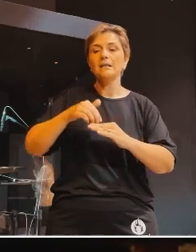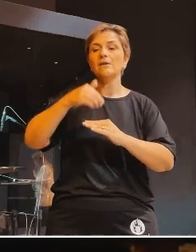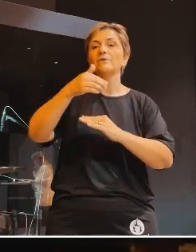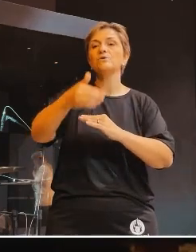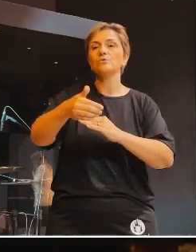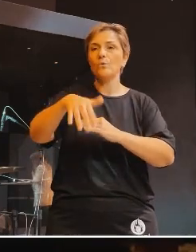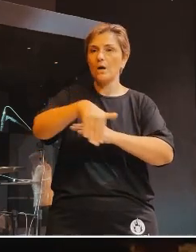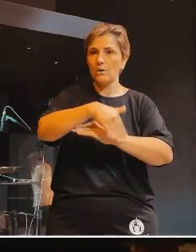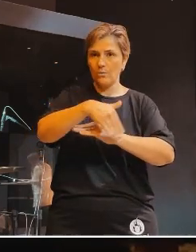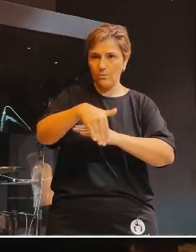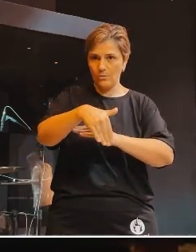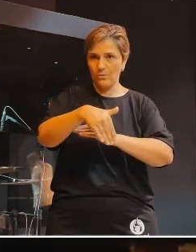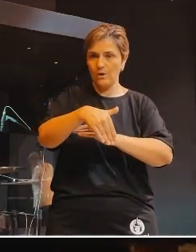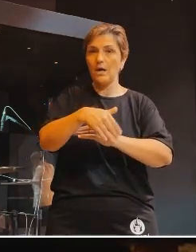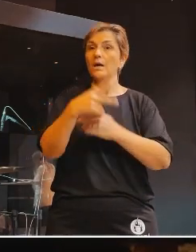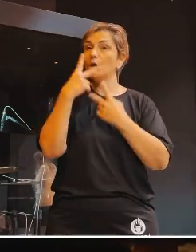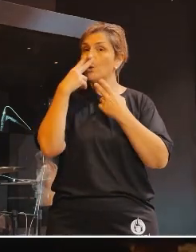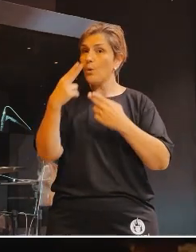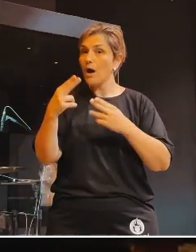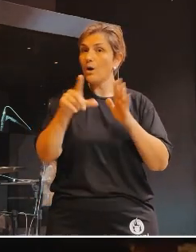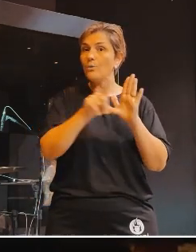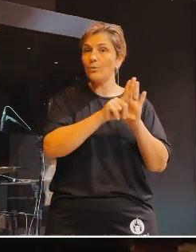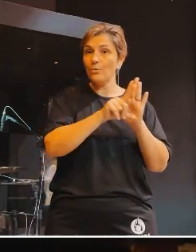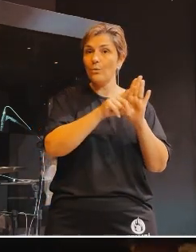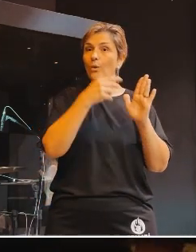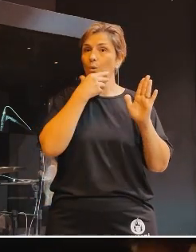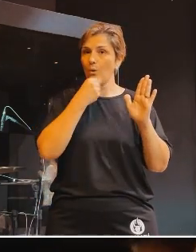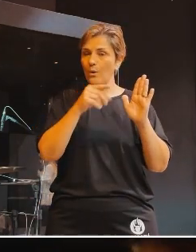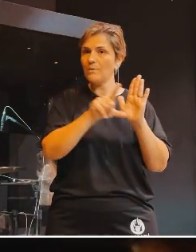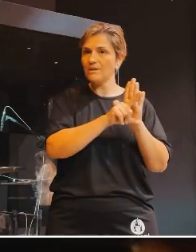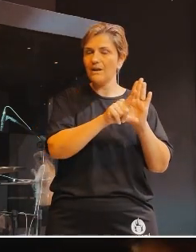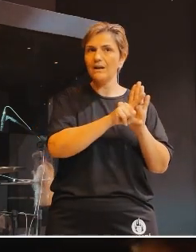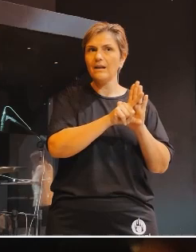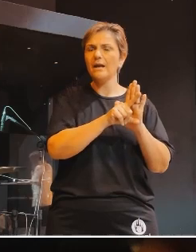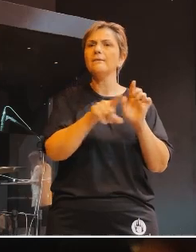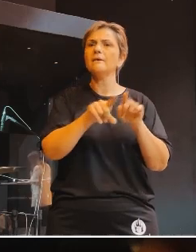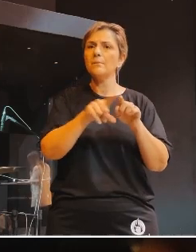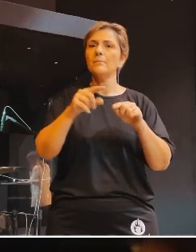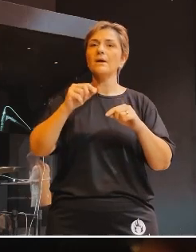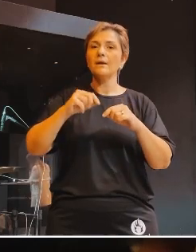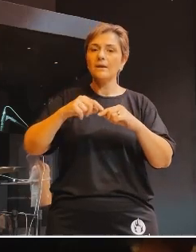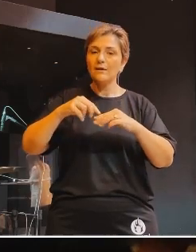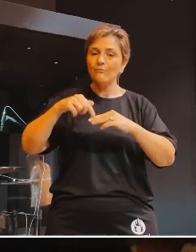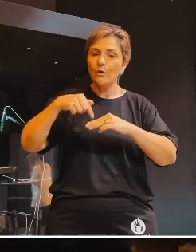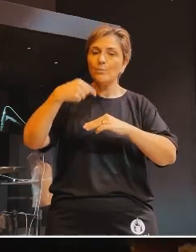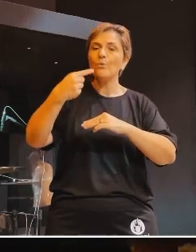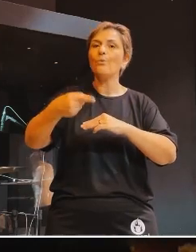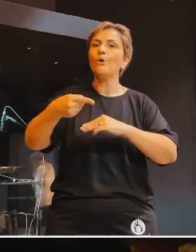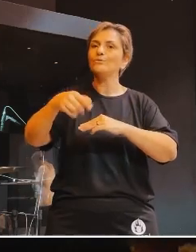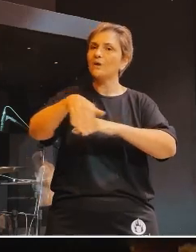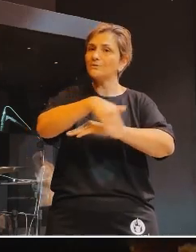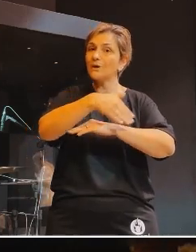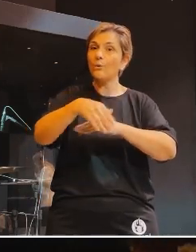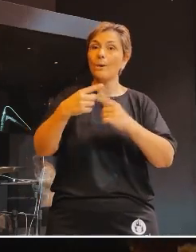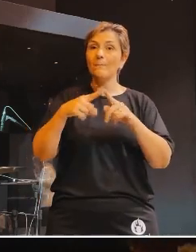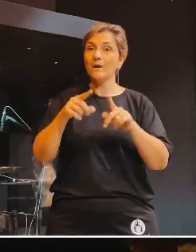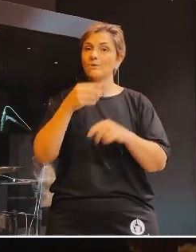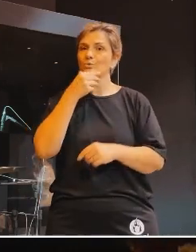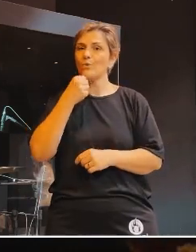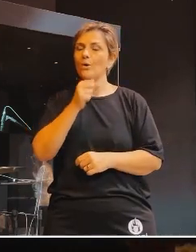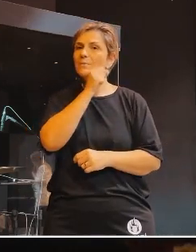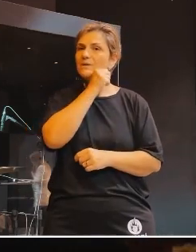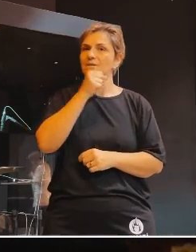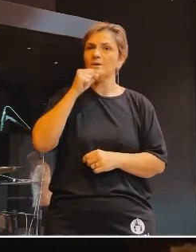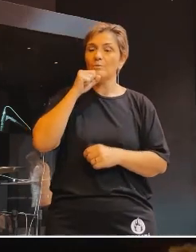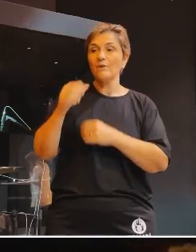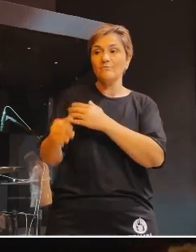igual modo, um levita, quando chegou ao lugar e o viu, passou pelo outro lado. Mas um samaritano, estando de